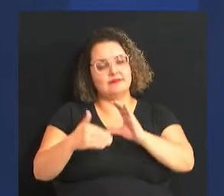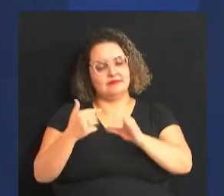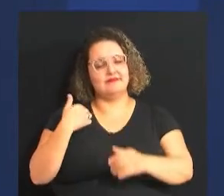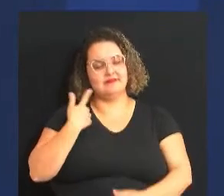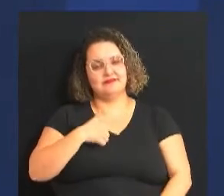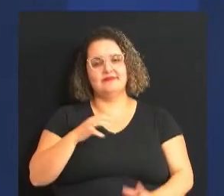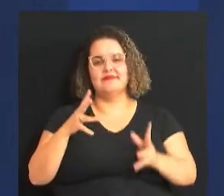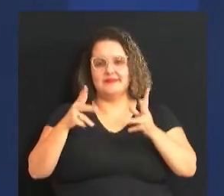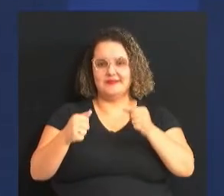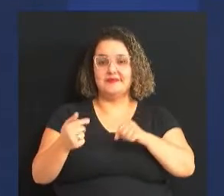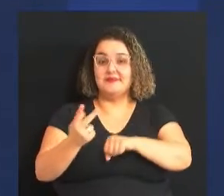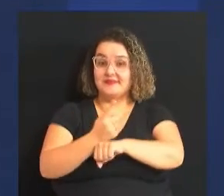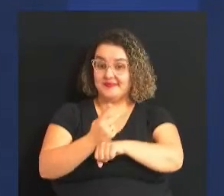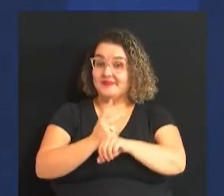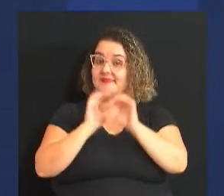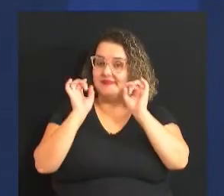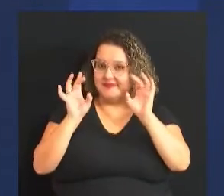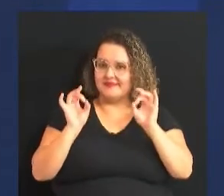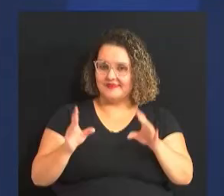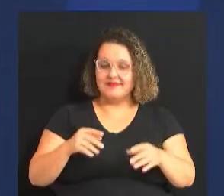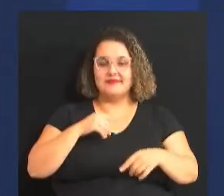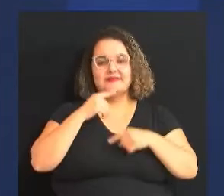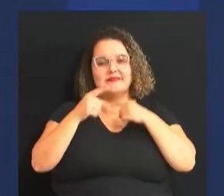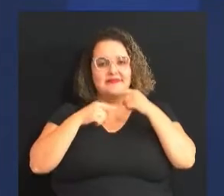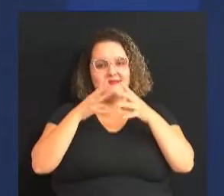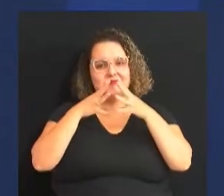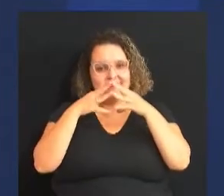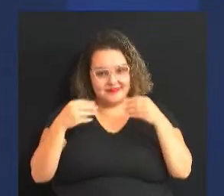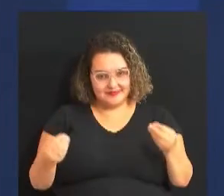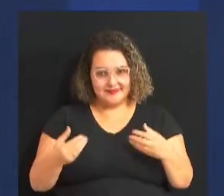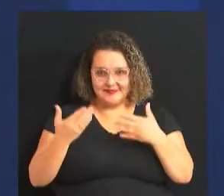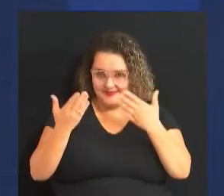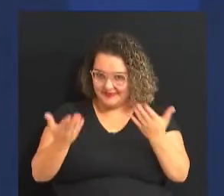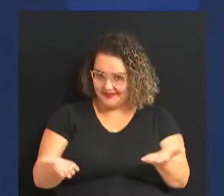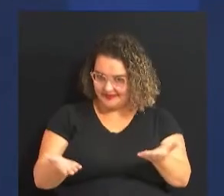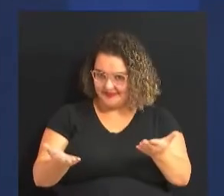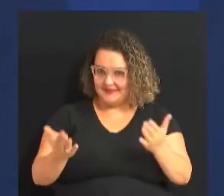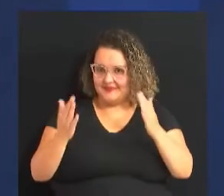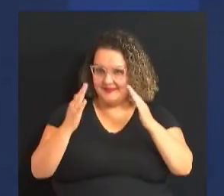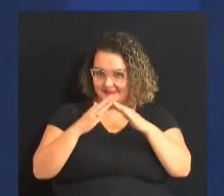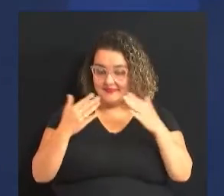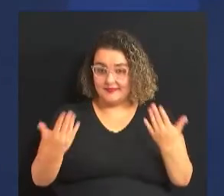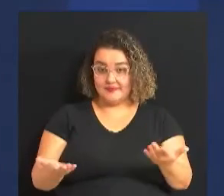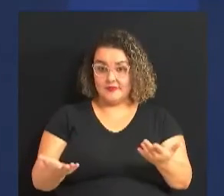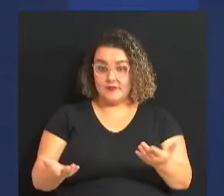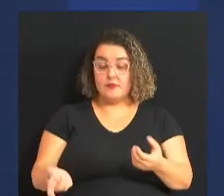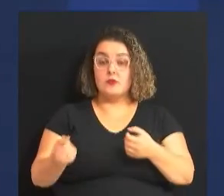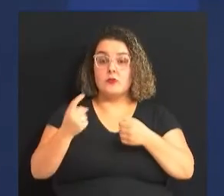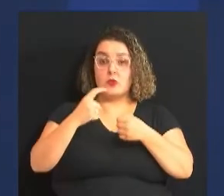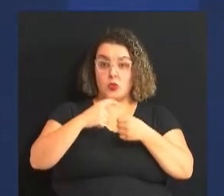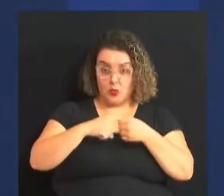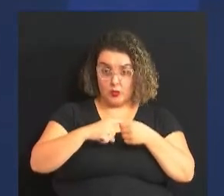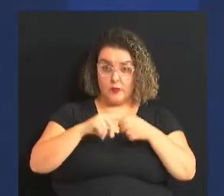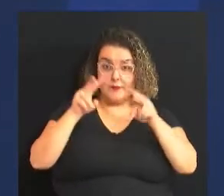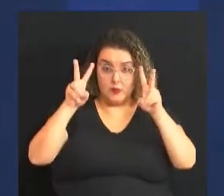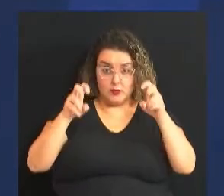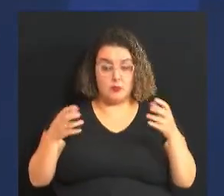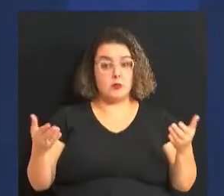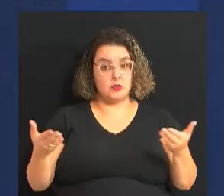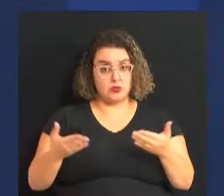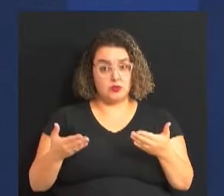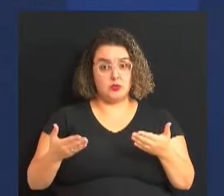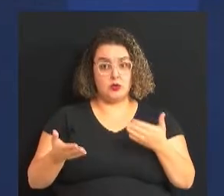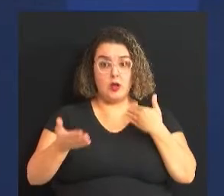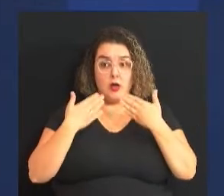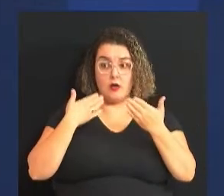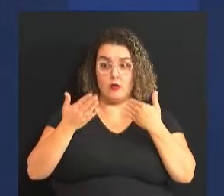mundo vai atrás de um especialista para tirar as dúvidas para você aí de casa. E voltando ao tema de hoje, estamos